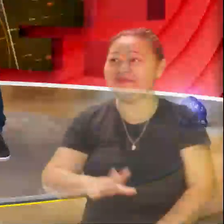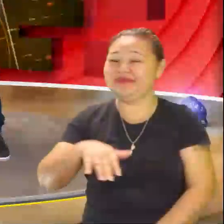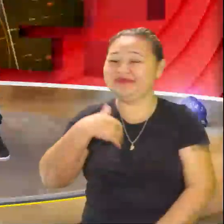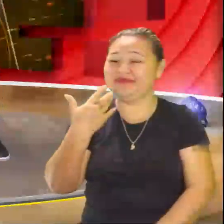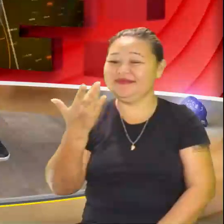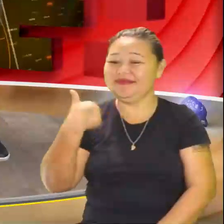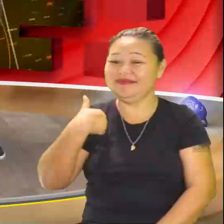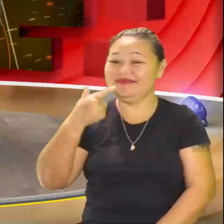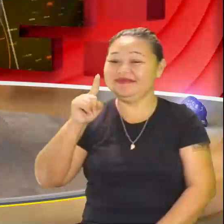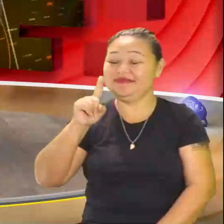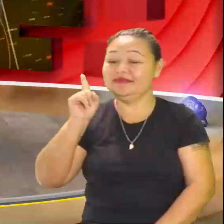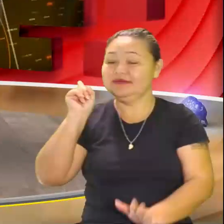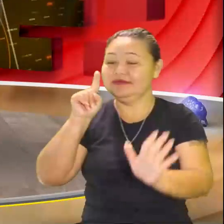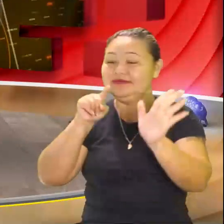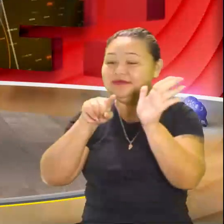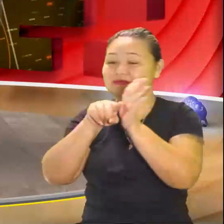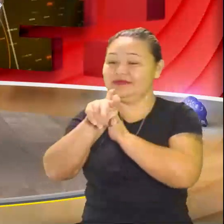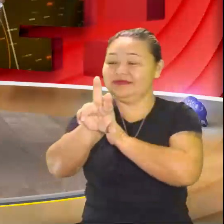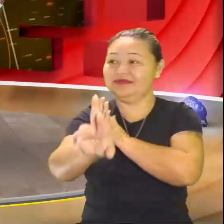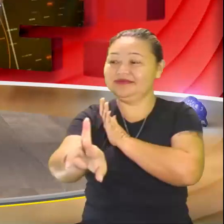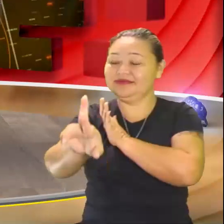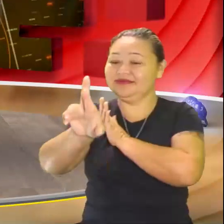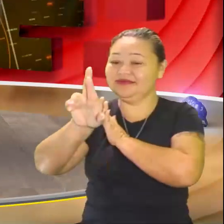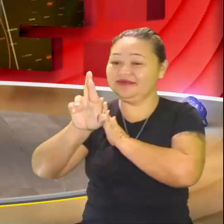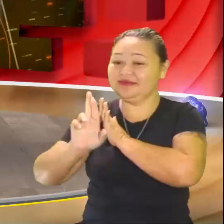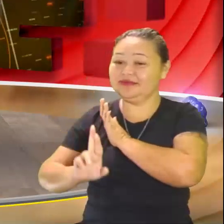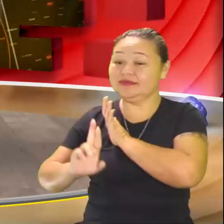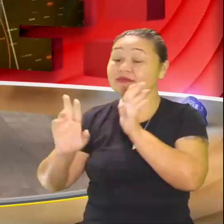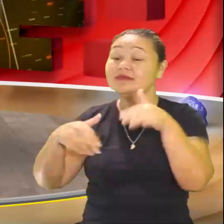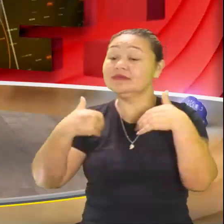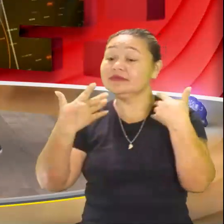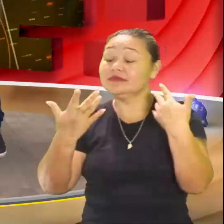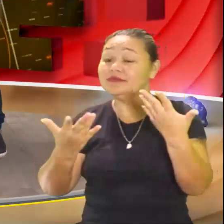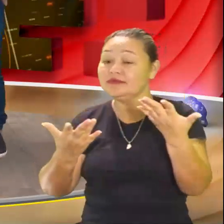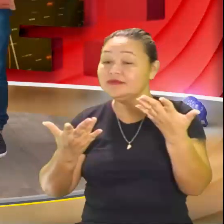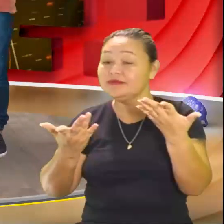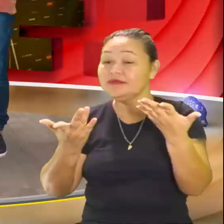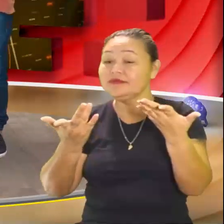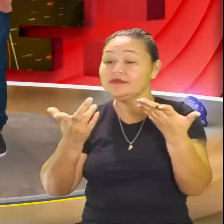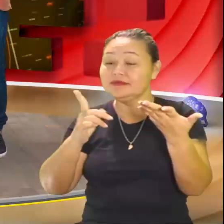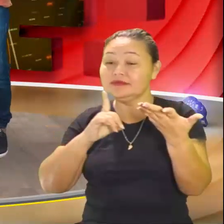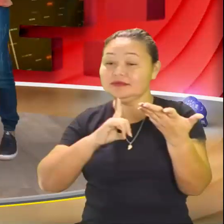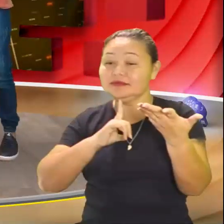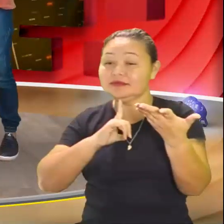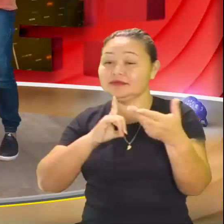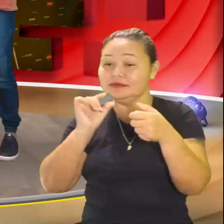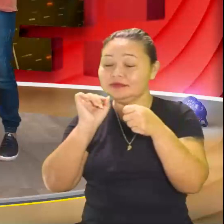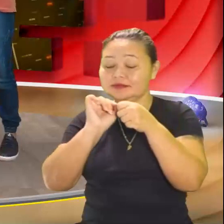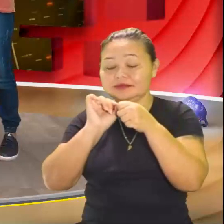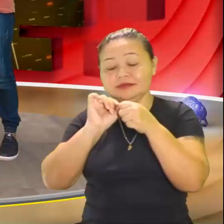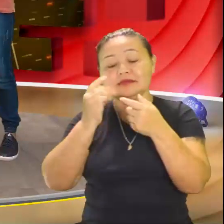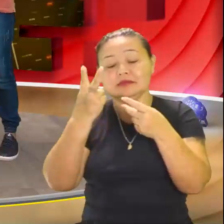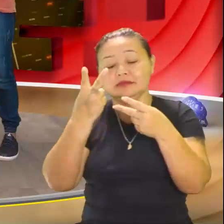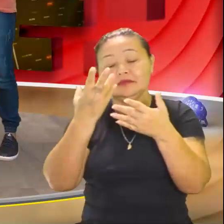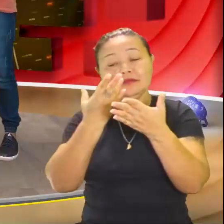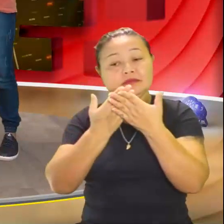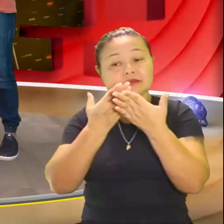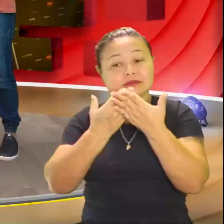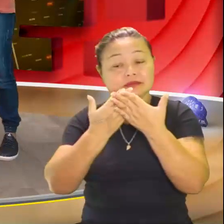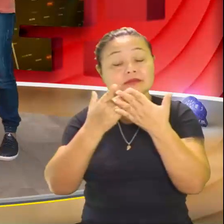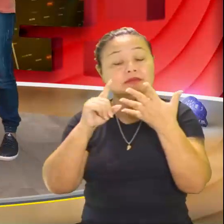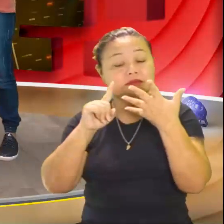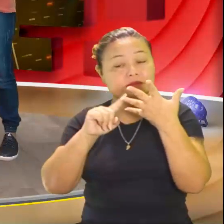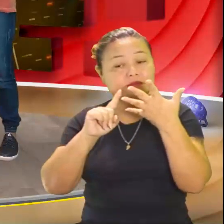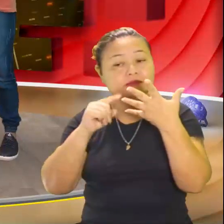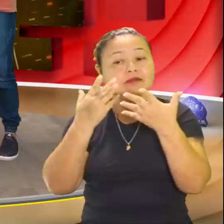E vem com tudo porque é hora de perguntas e respostas, né? E aí, a gente fez 2 aulas, né? 2 aulas. Essa já é a terceira. Essa é a